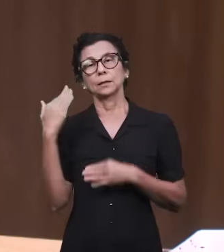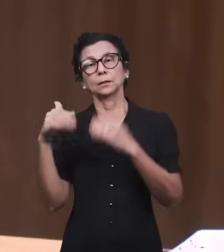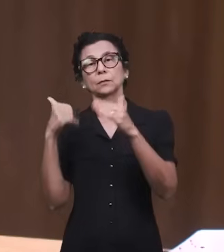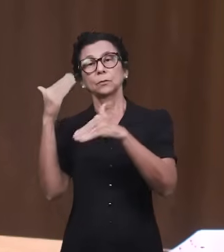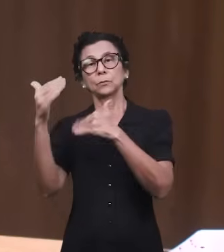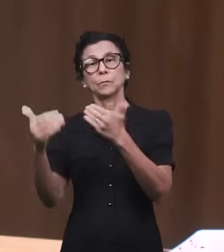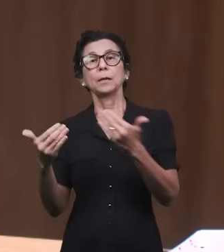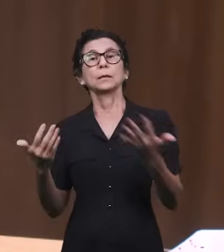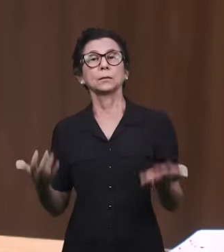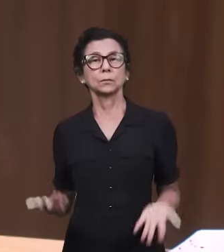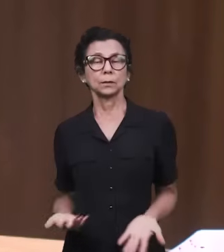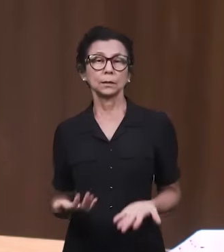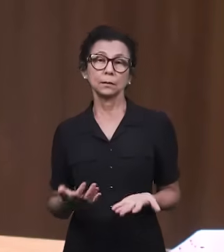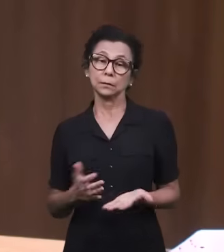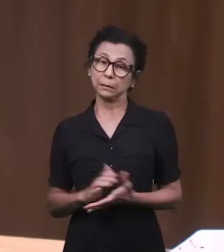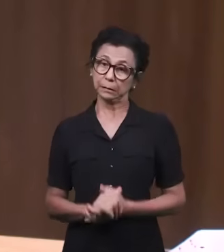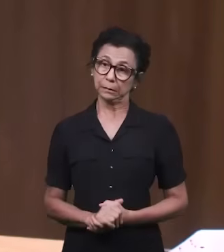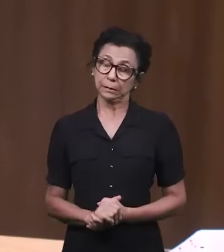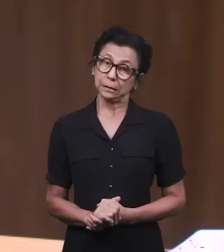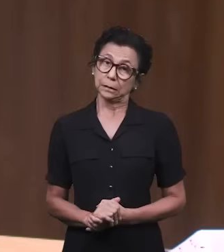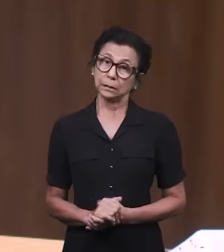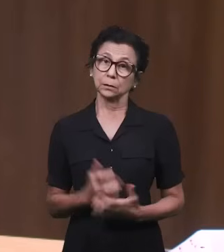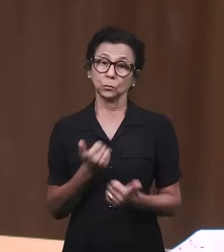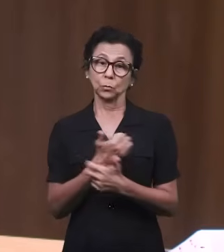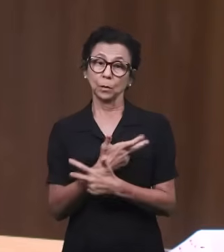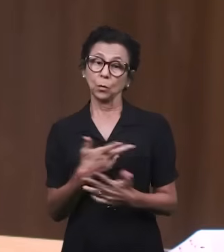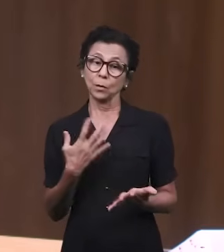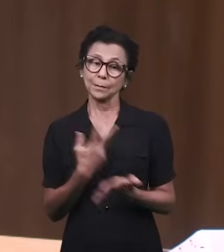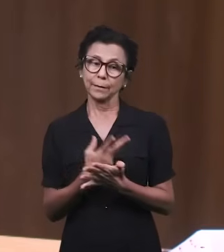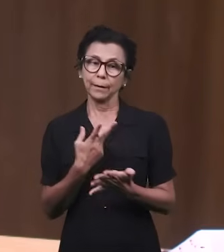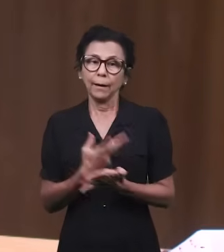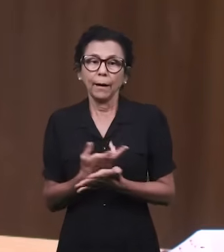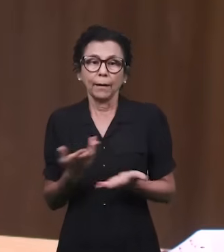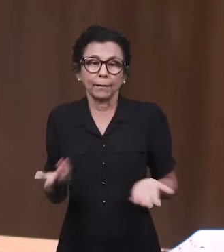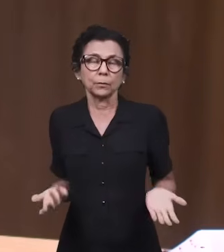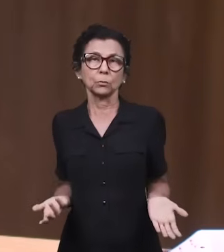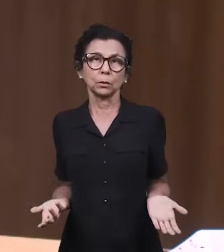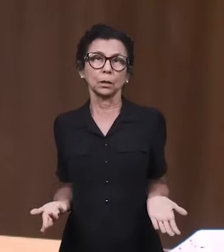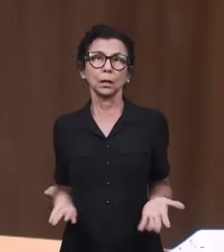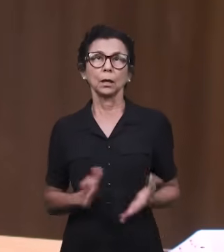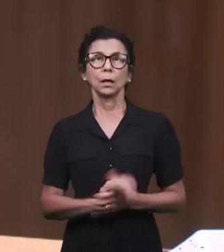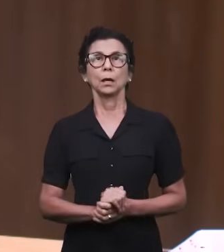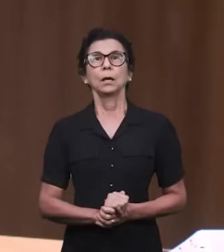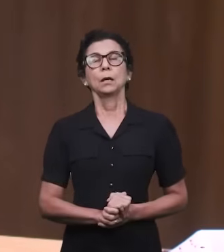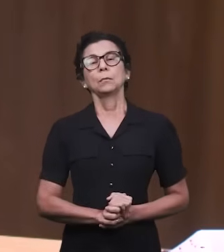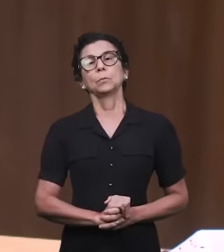ocorra, então um sinal ali não está certo. Uma criança que passa muito tempo